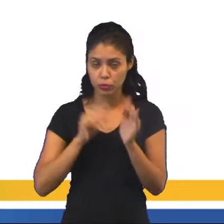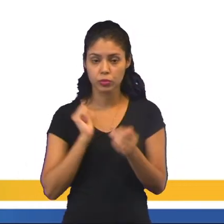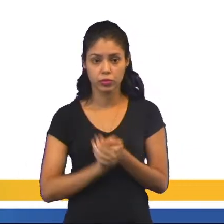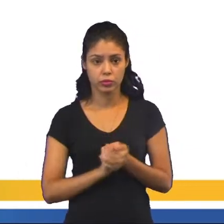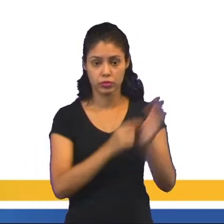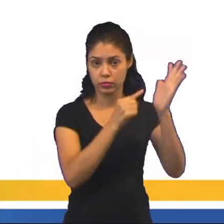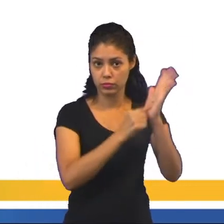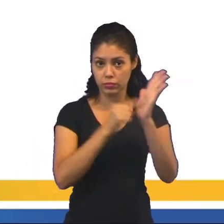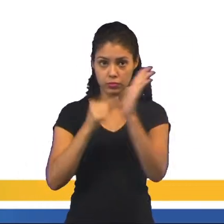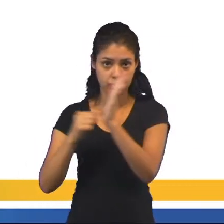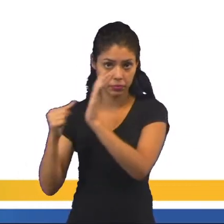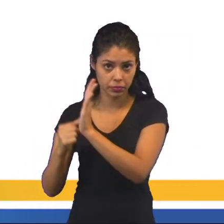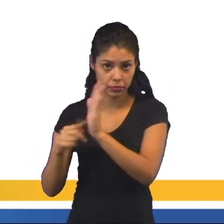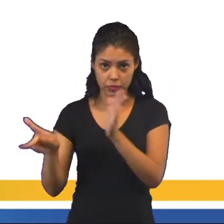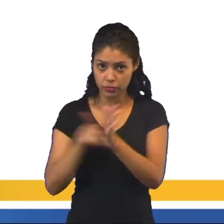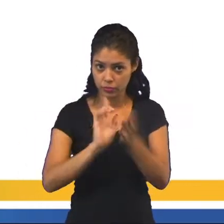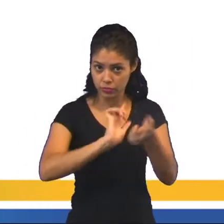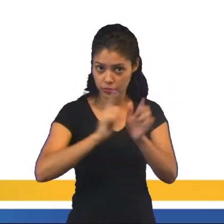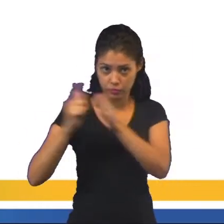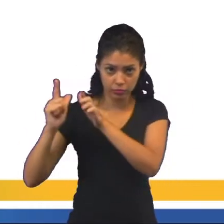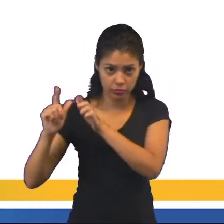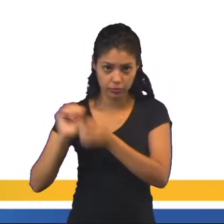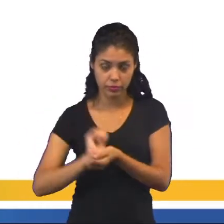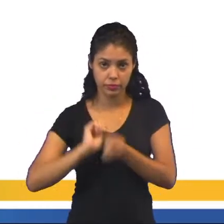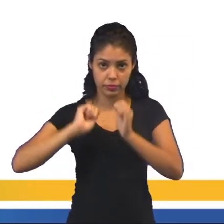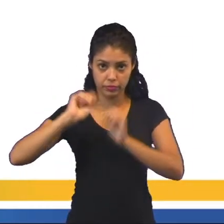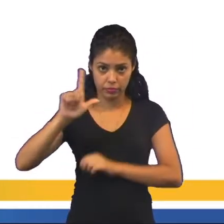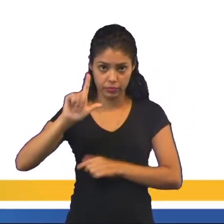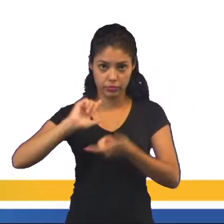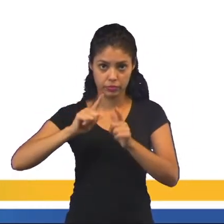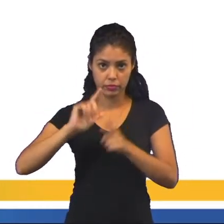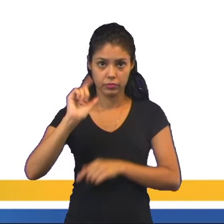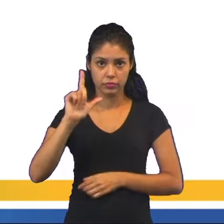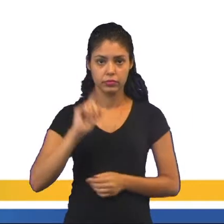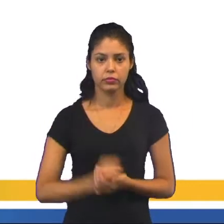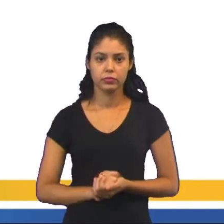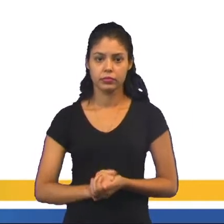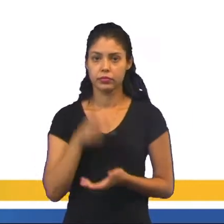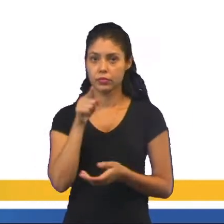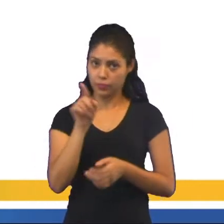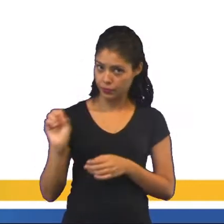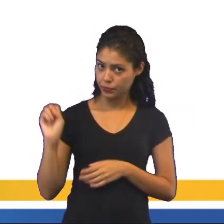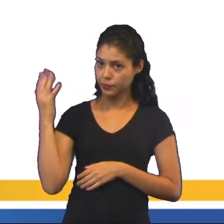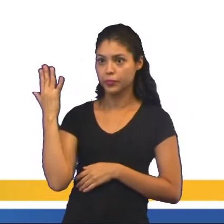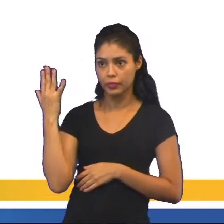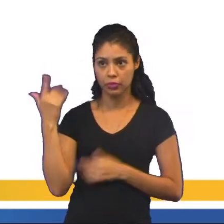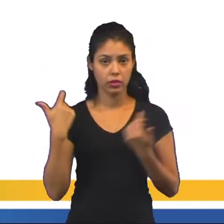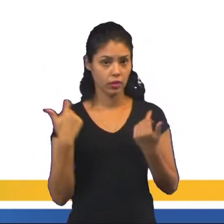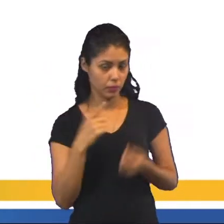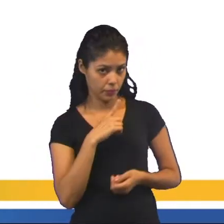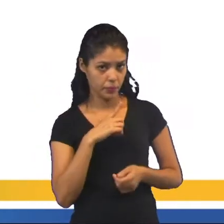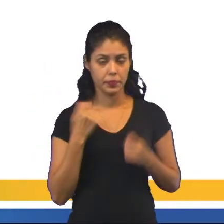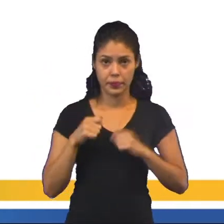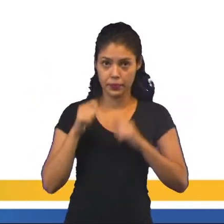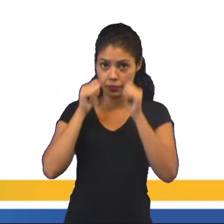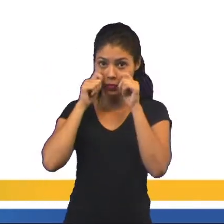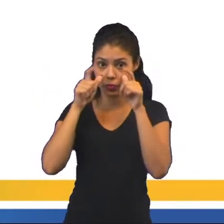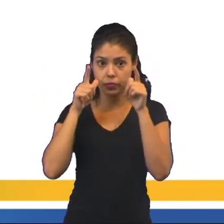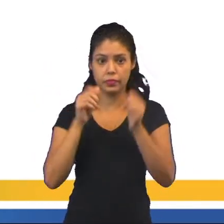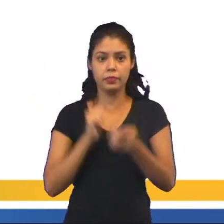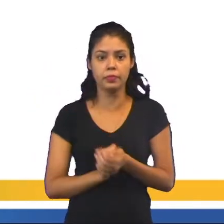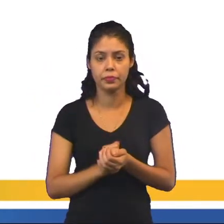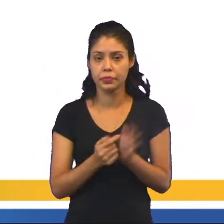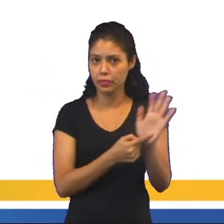da reta são indicados por letras maiúsculas. Então, nesse caso aí, tem que ter bastante atenção.